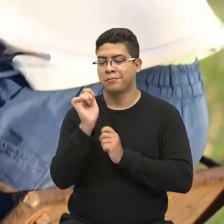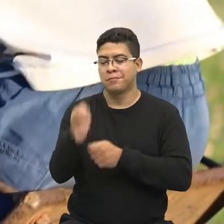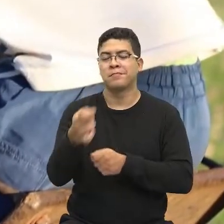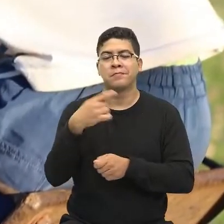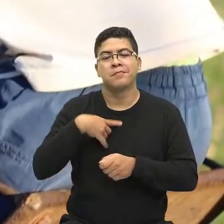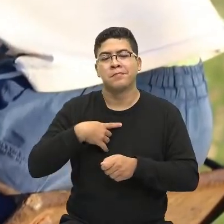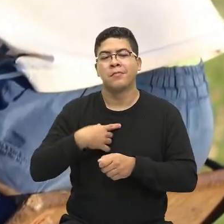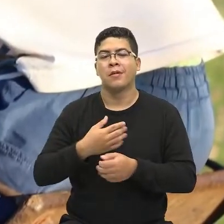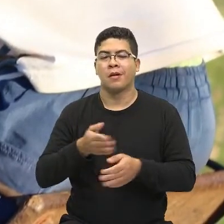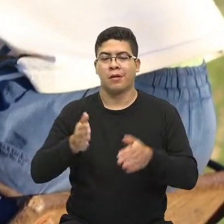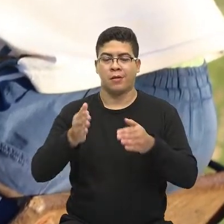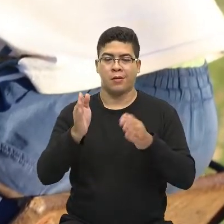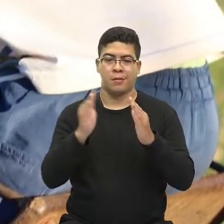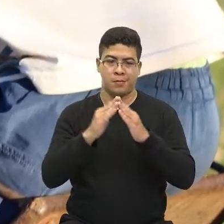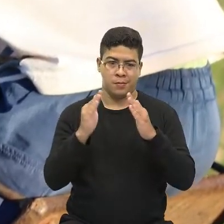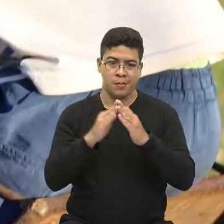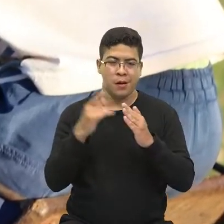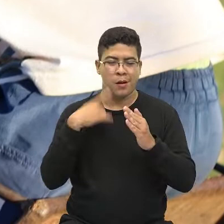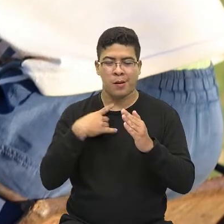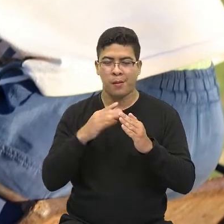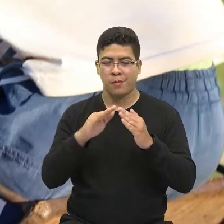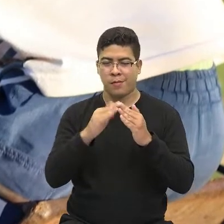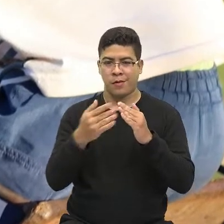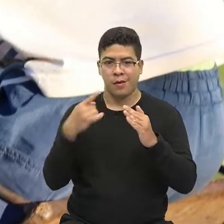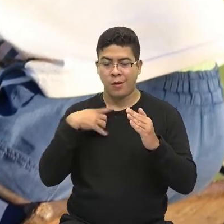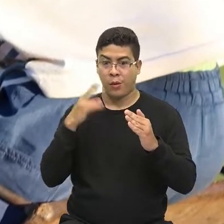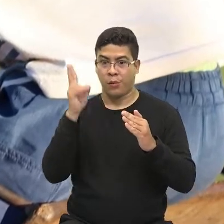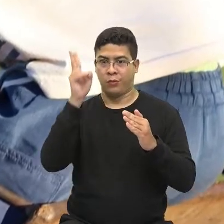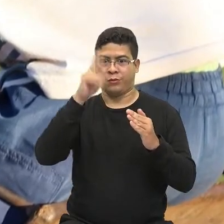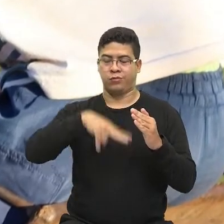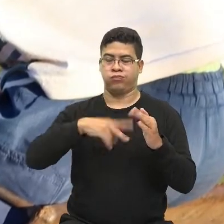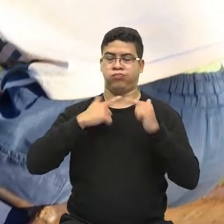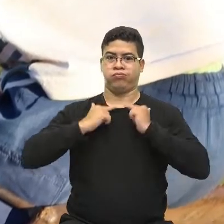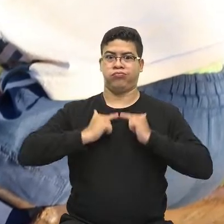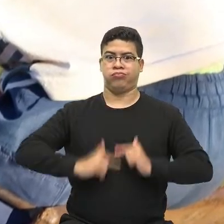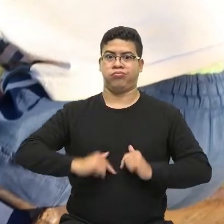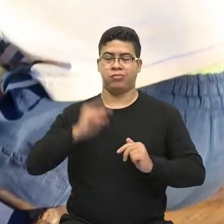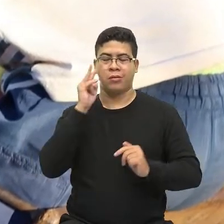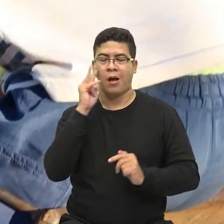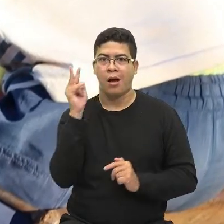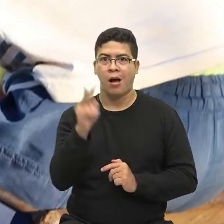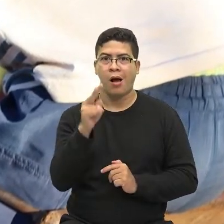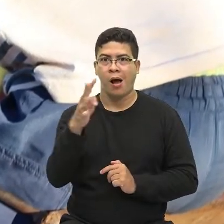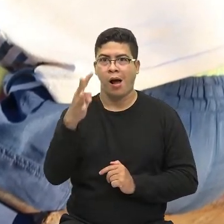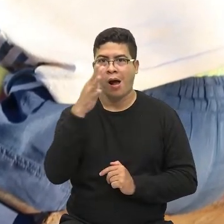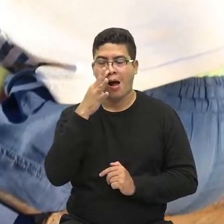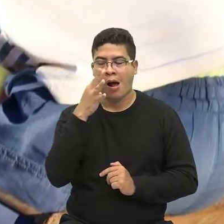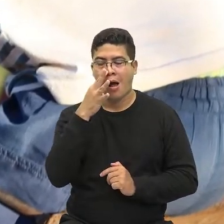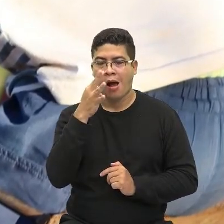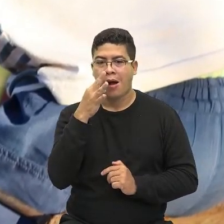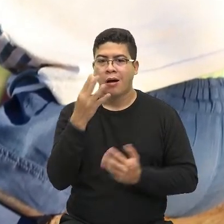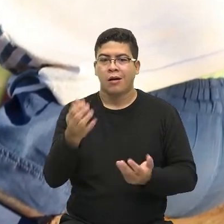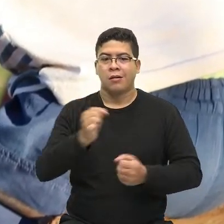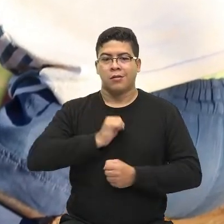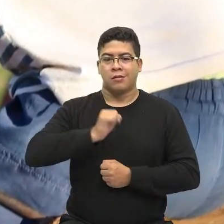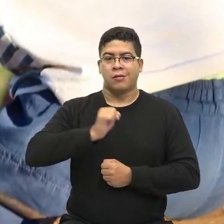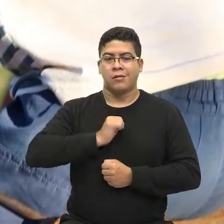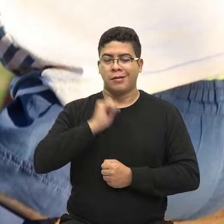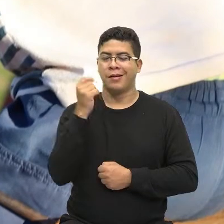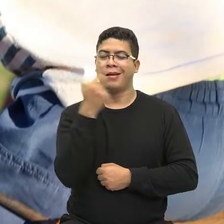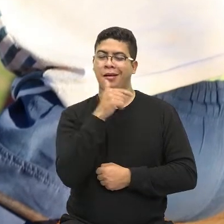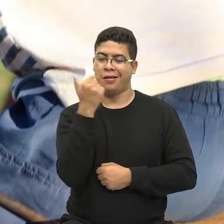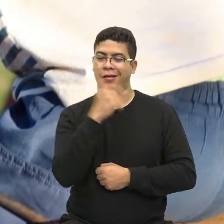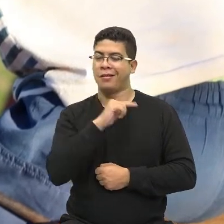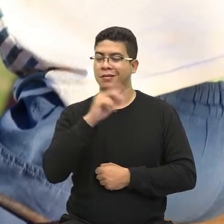Banheiros de palha. Um dia eu vi uma moça nuinha no banho. Fiquei parado, o coração batendo. Ela se riu. Foi o